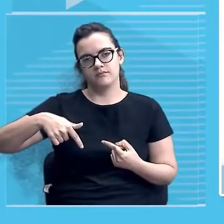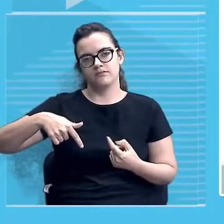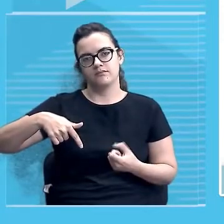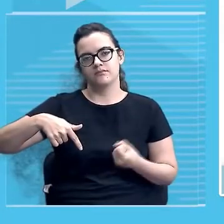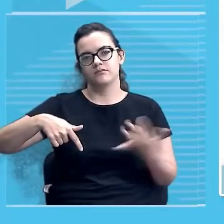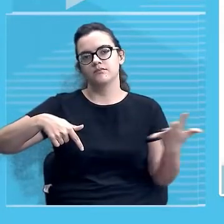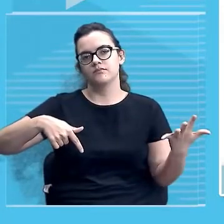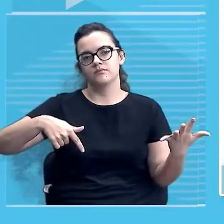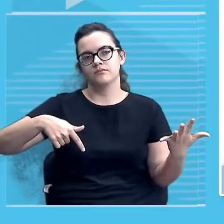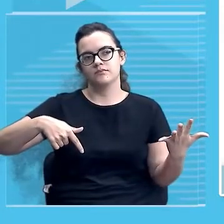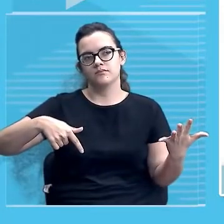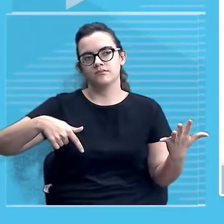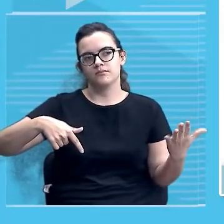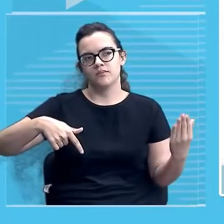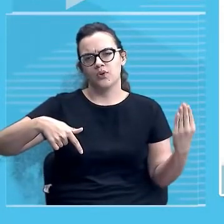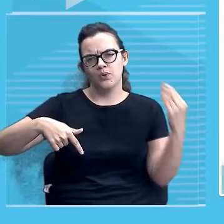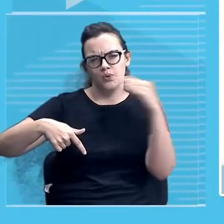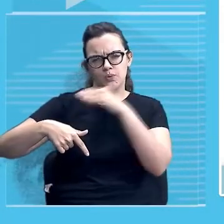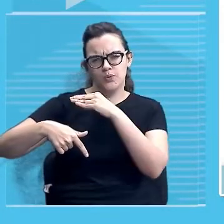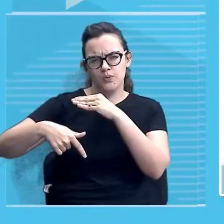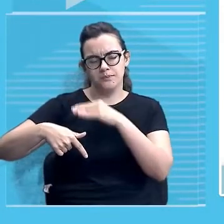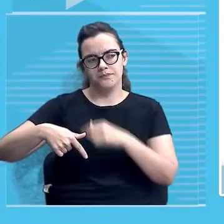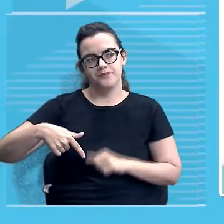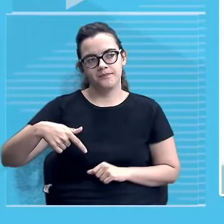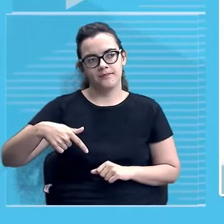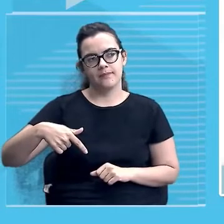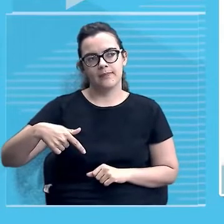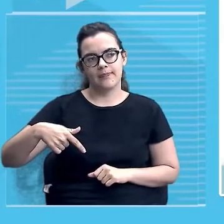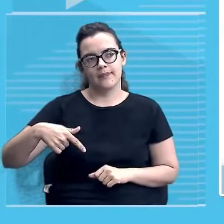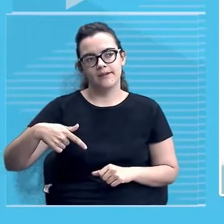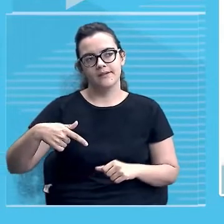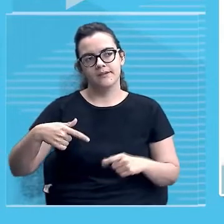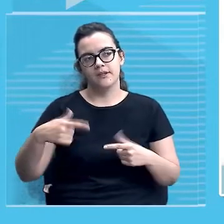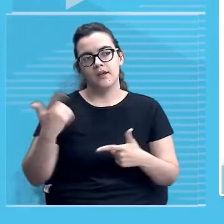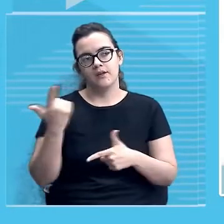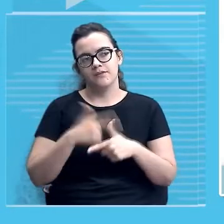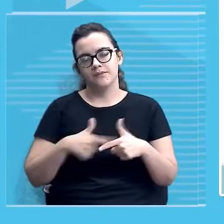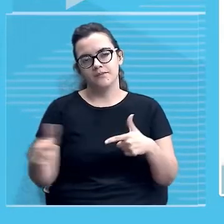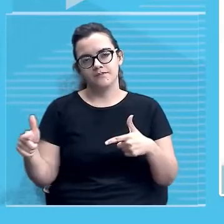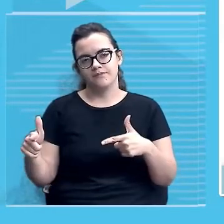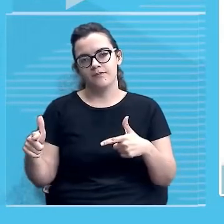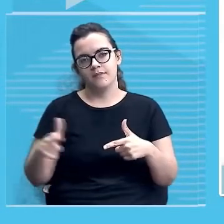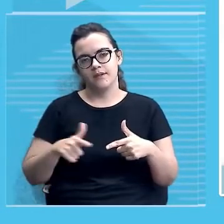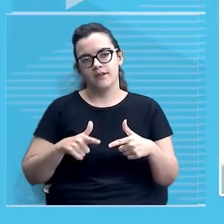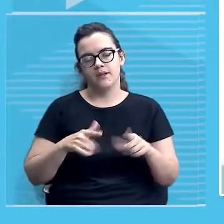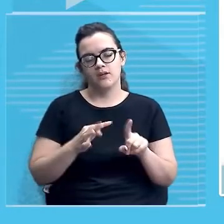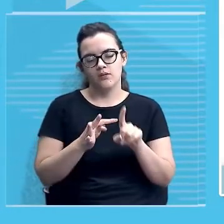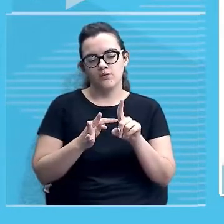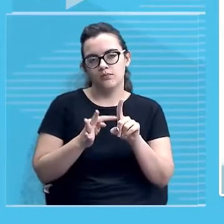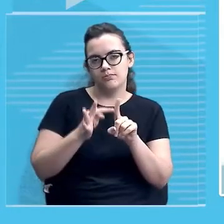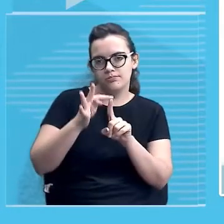dividida pela variação de temperatura que o corpo sofre,